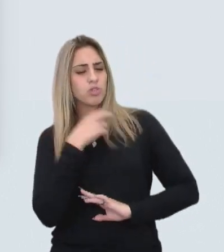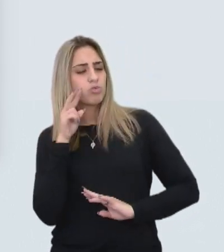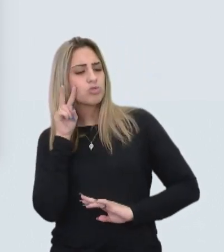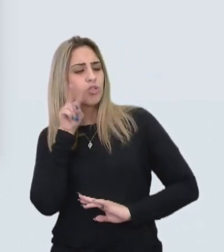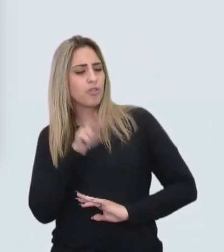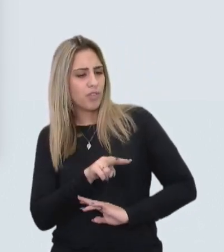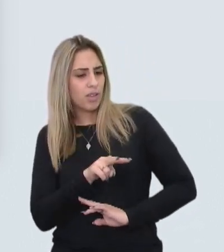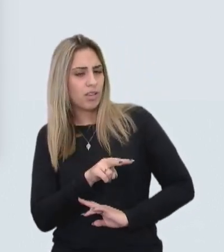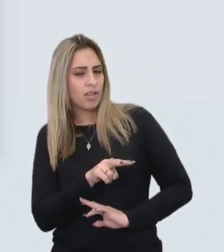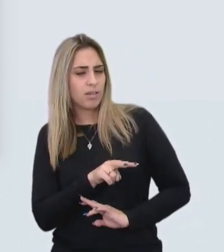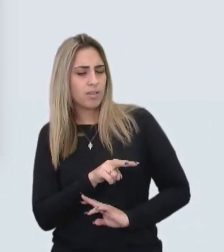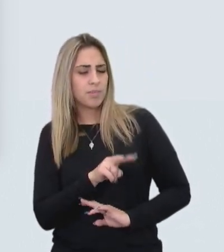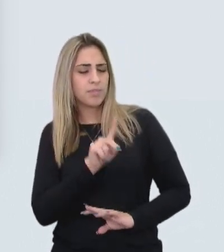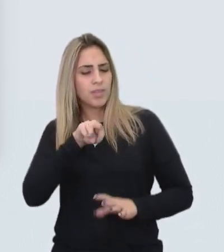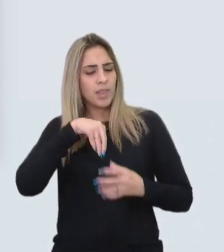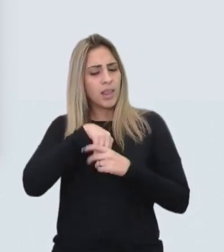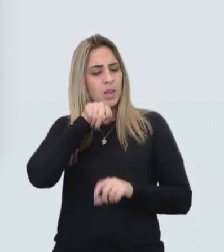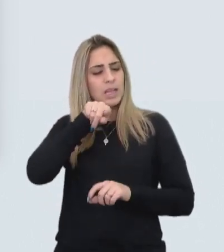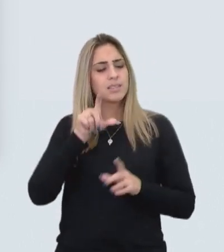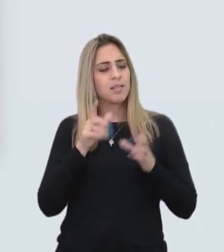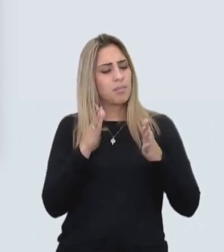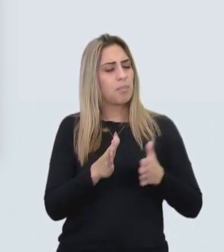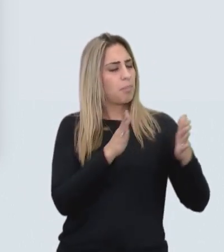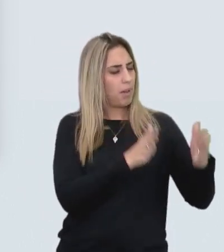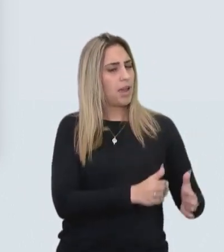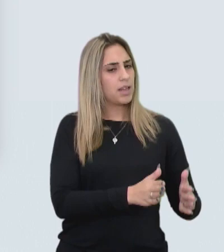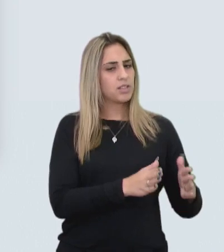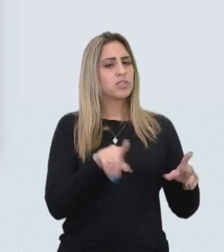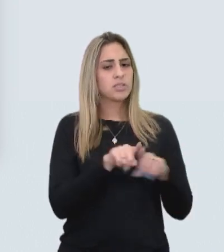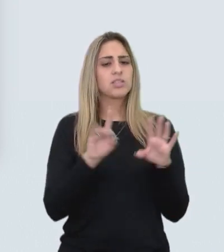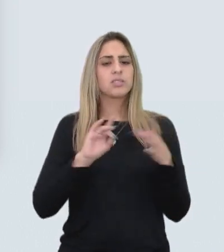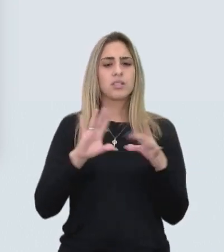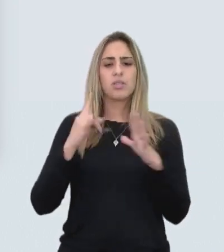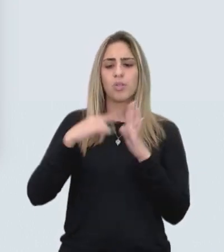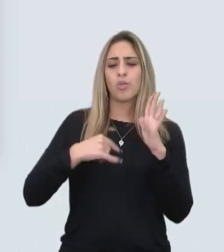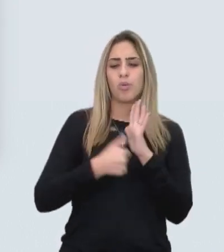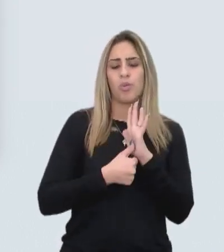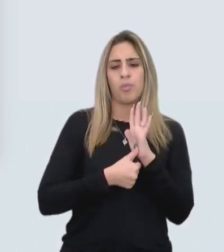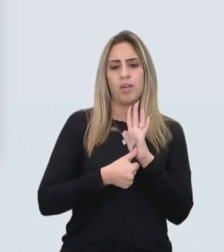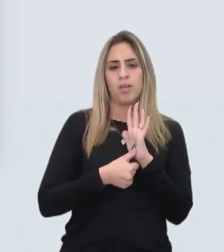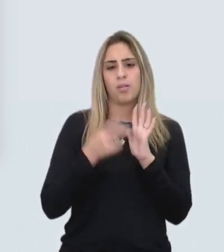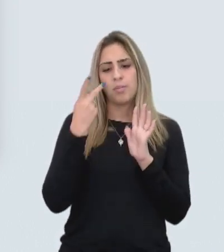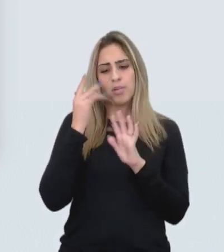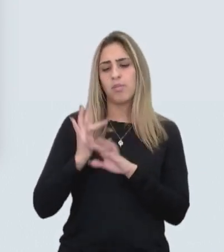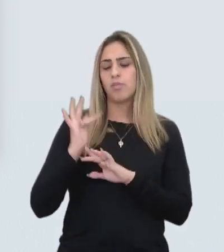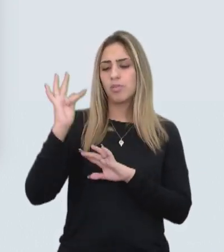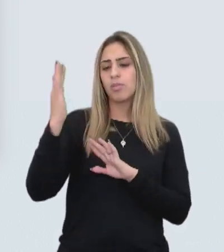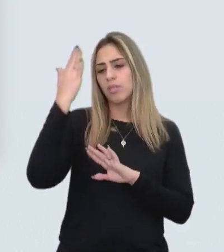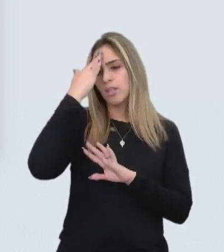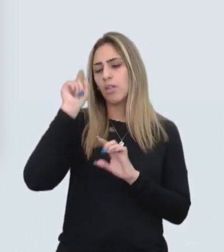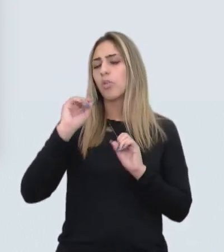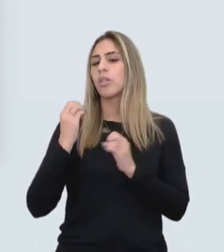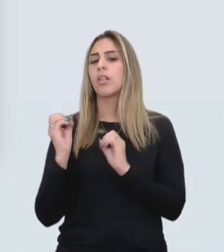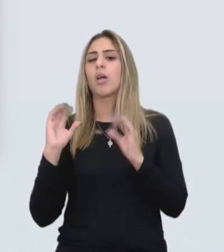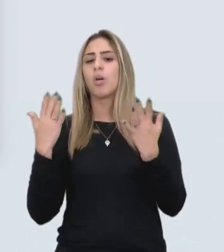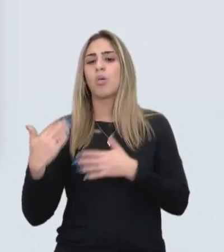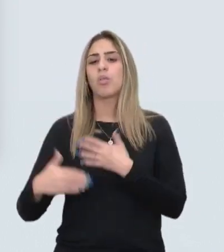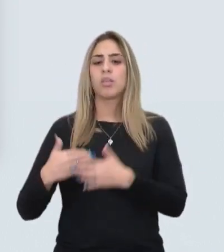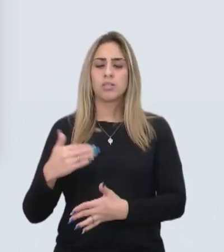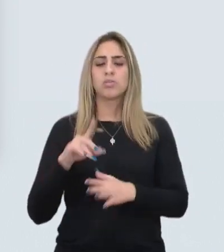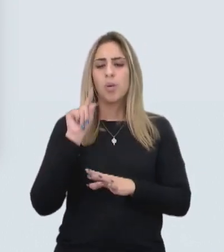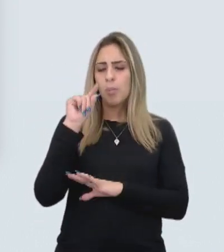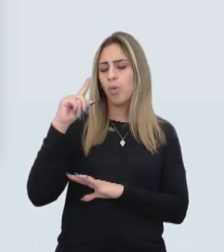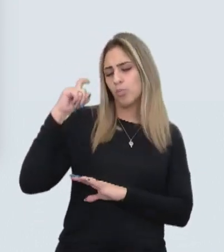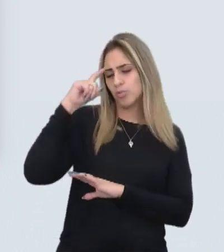dessas narrativas, né? E deixar esses documentos, para que o futuro entenda o que está acontecendo, já que daqui está um